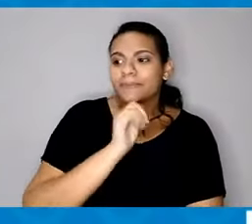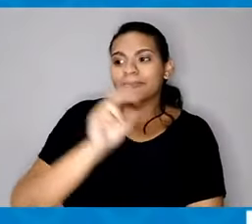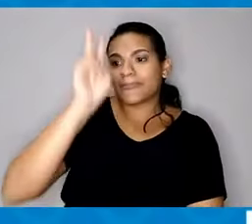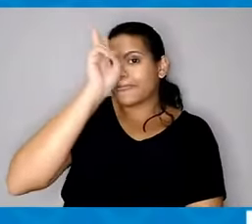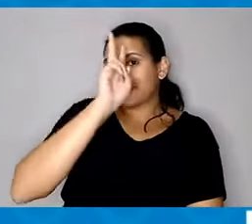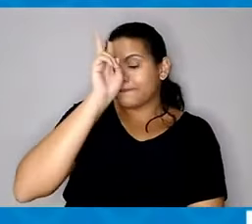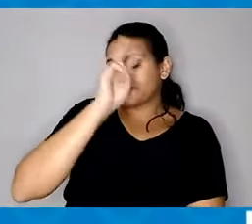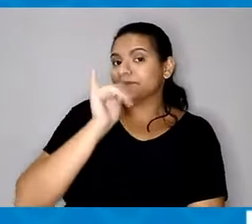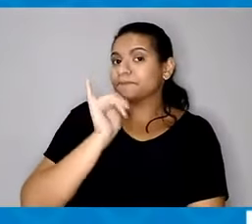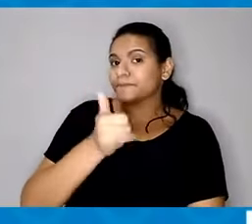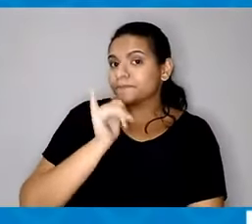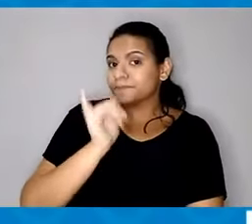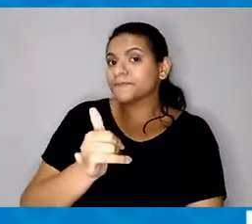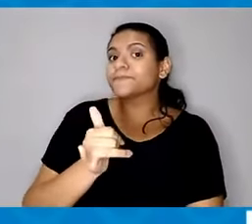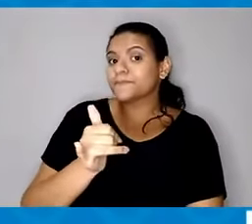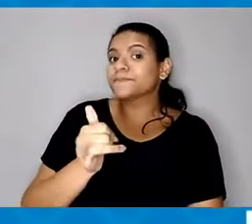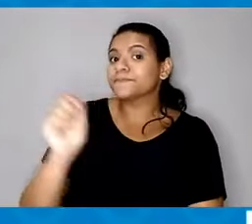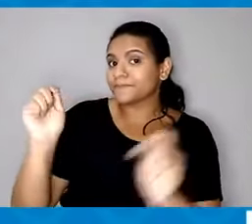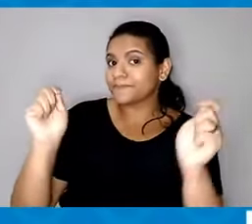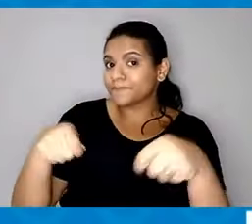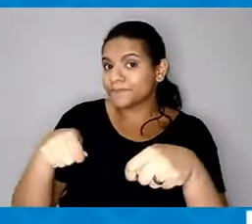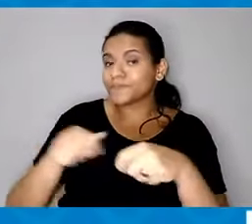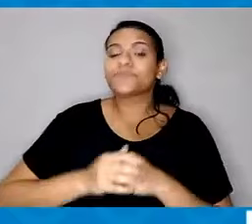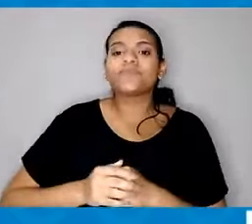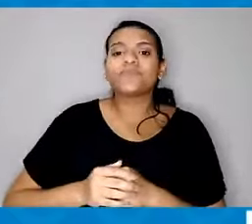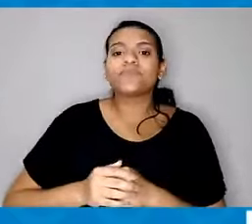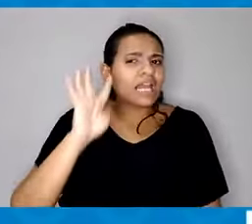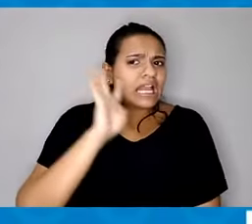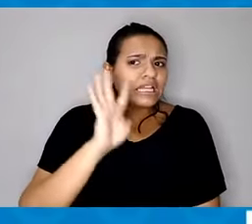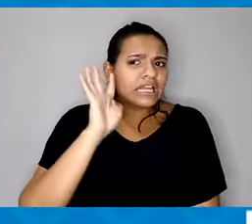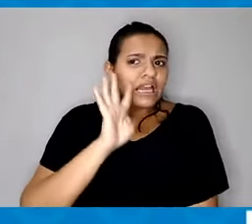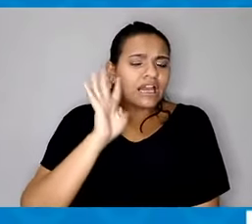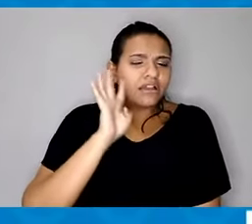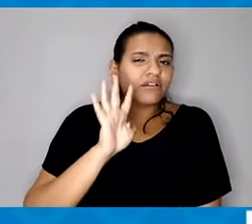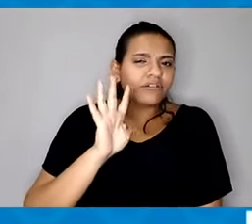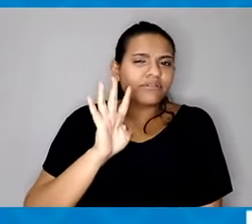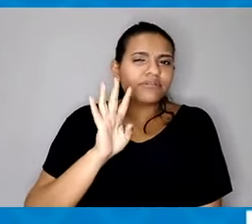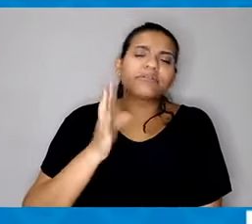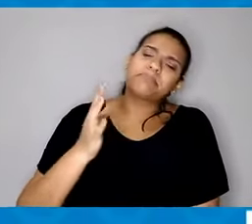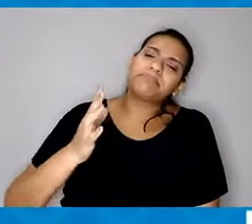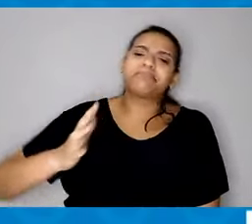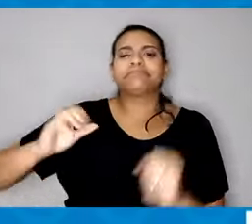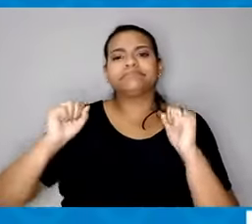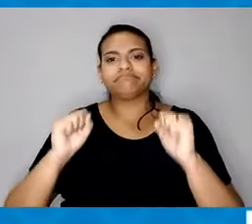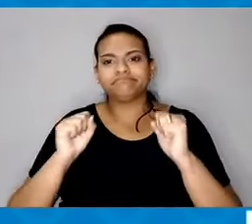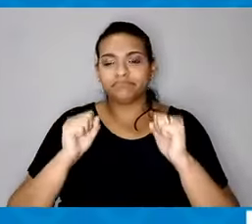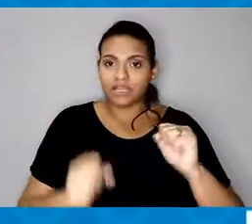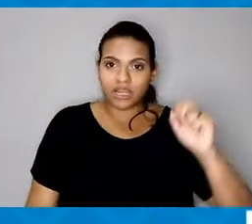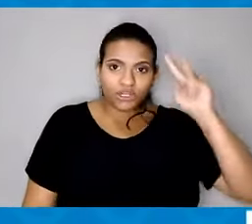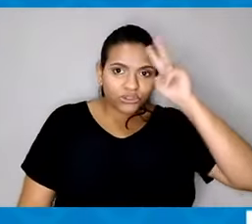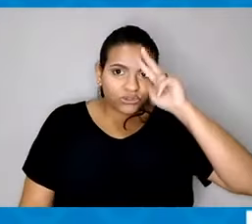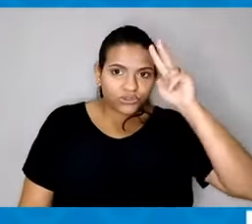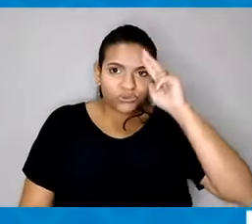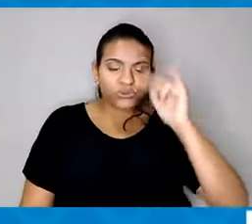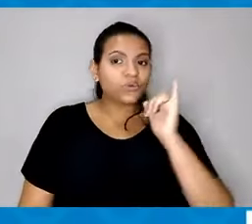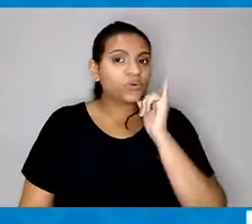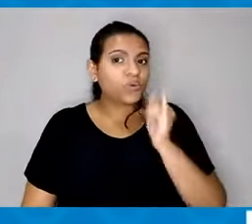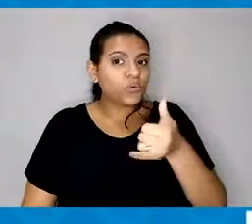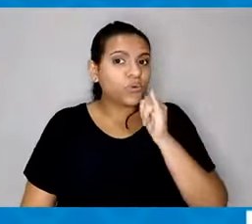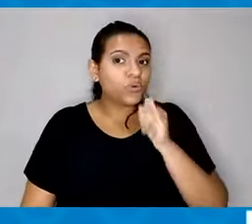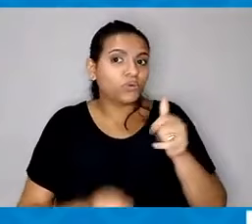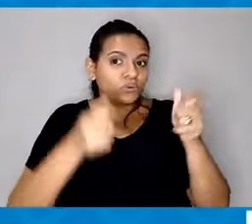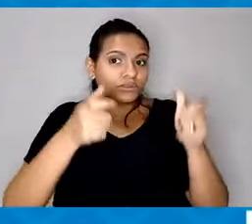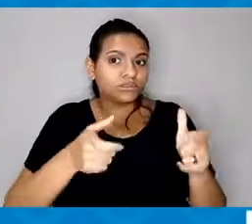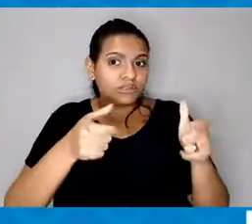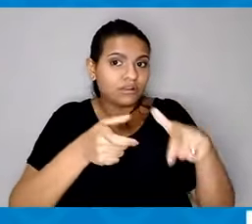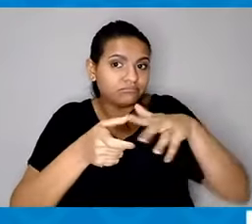digitais, onde eu compartilho. É tão legal quanto contar histórias numa roda local, mas imagine uma